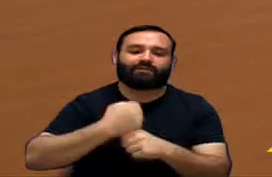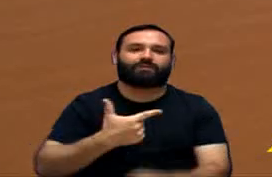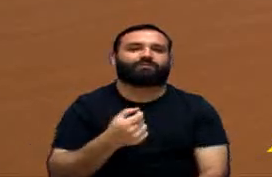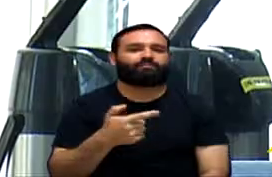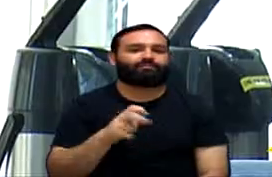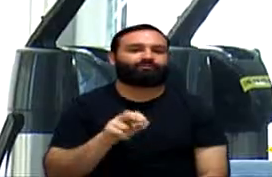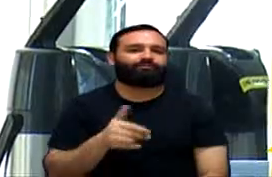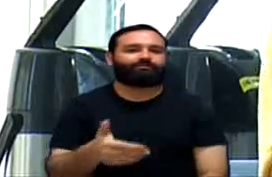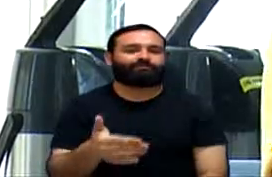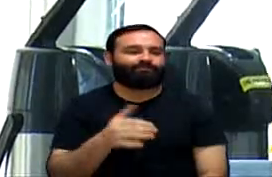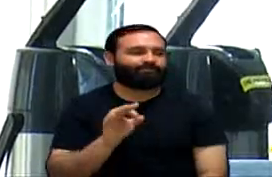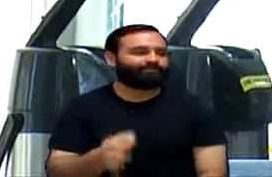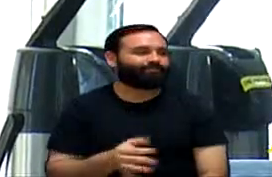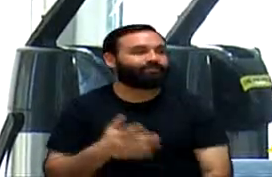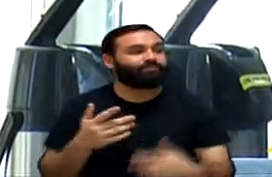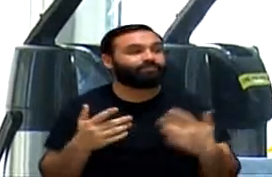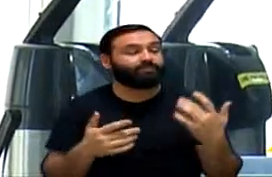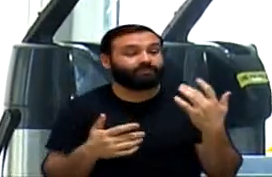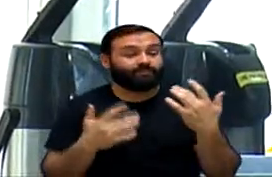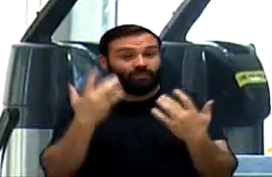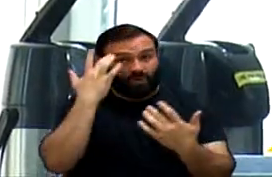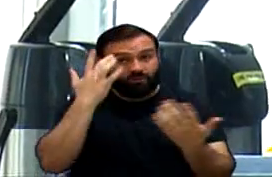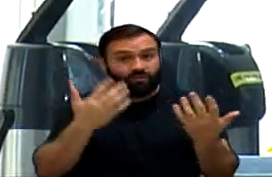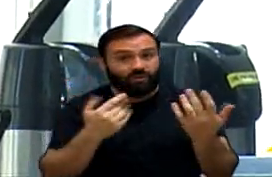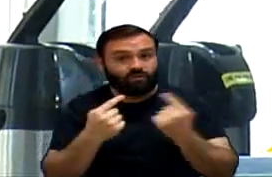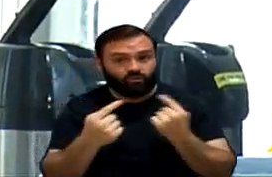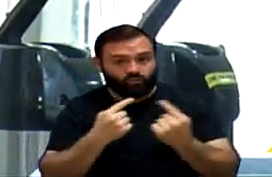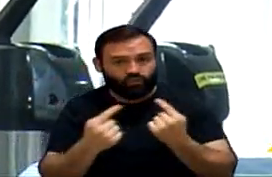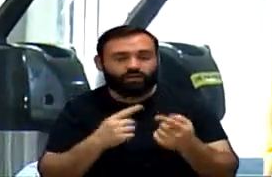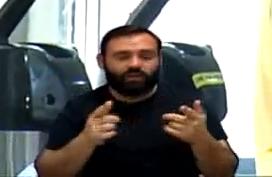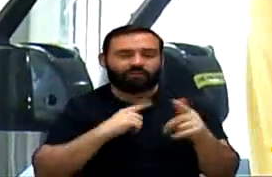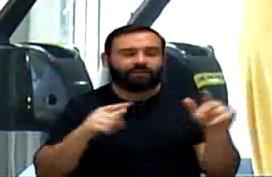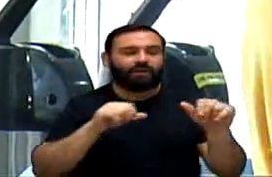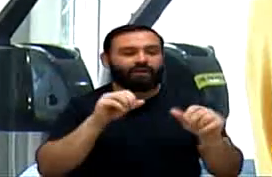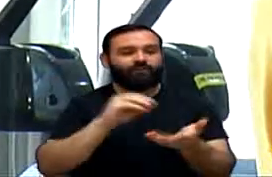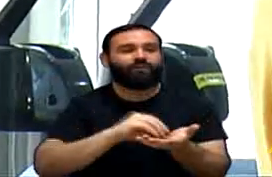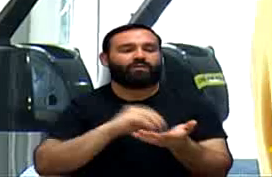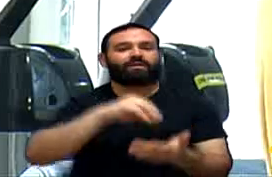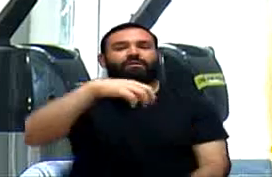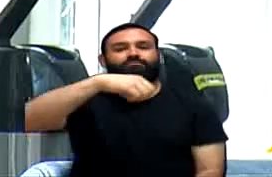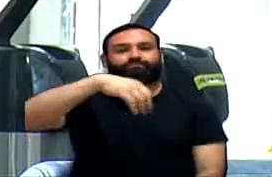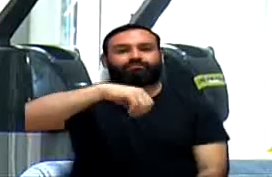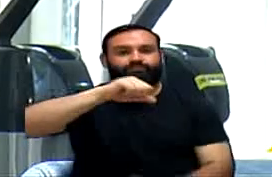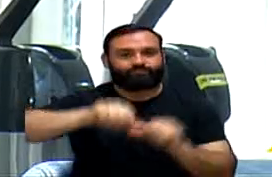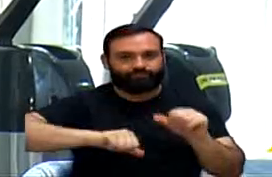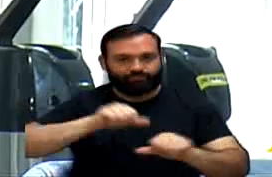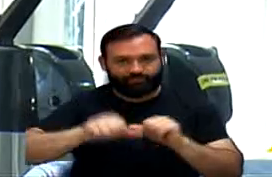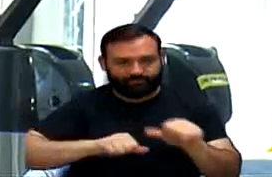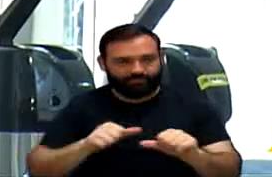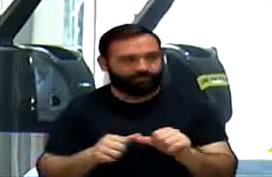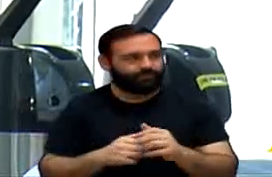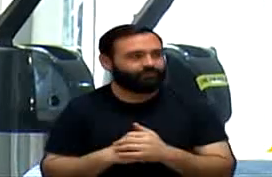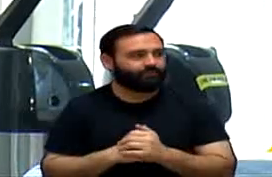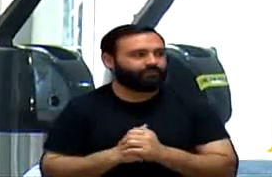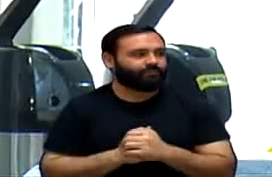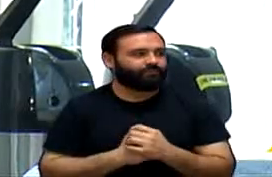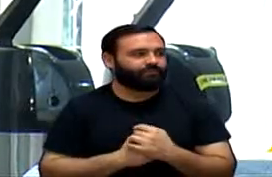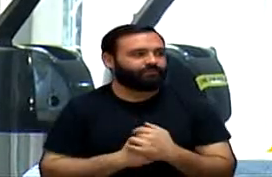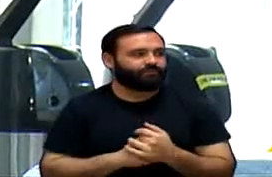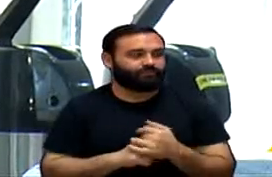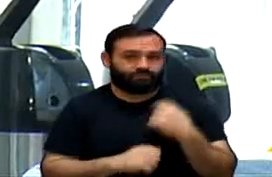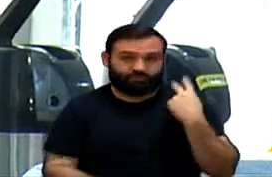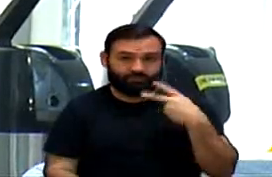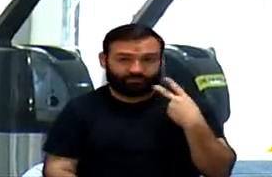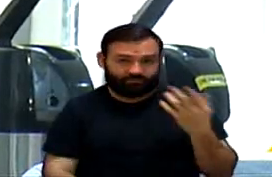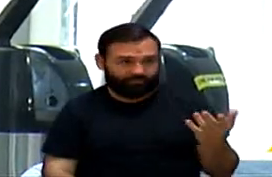colocado então Vereador acho que trazer essa da falta de troca de lâmpadas a